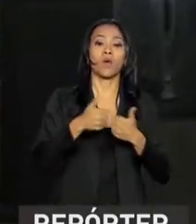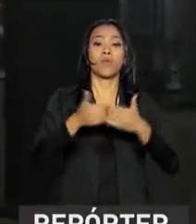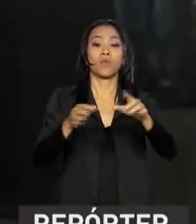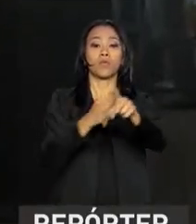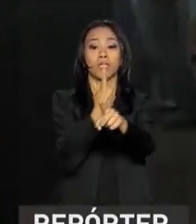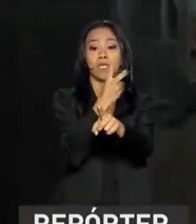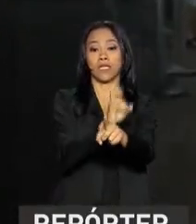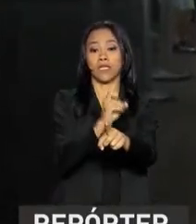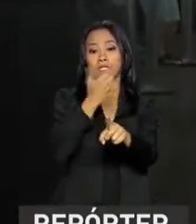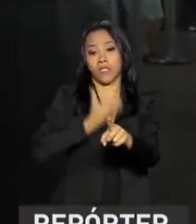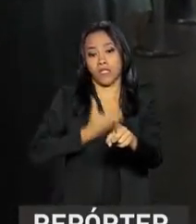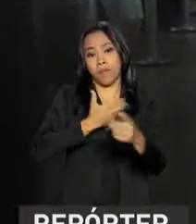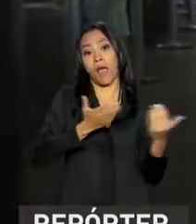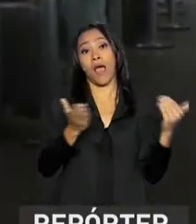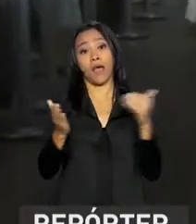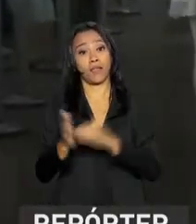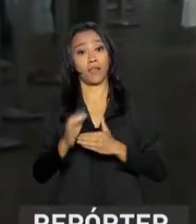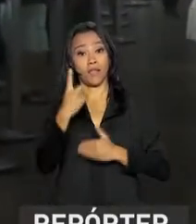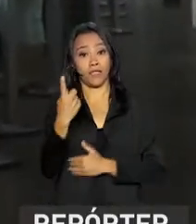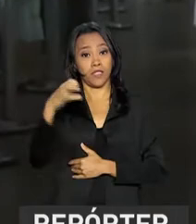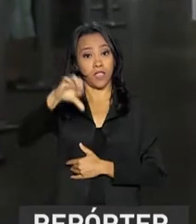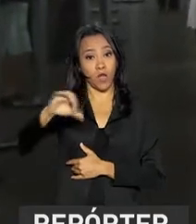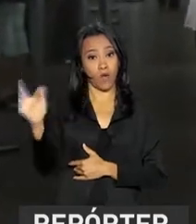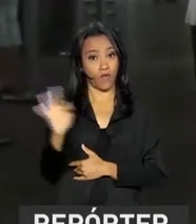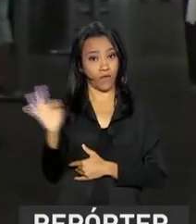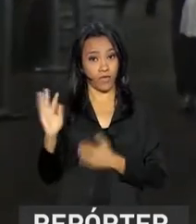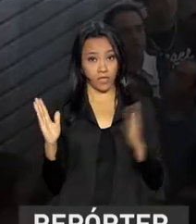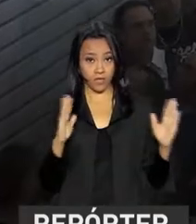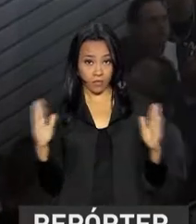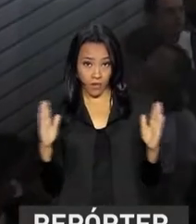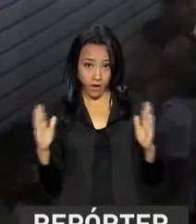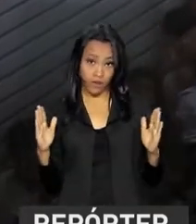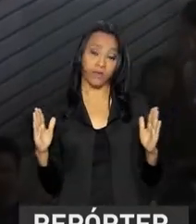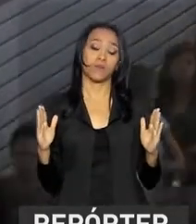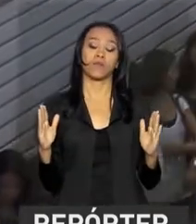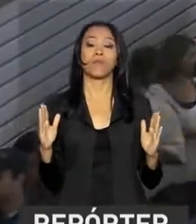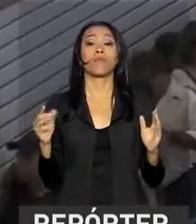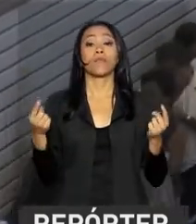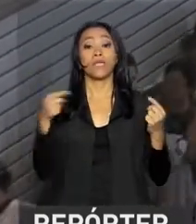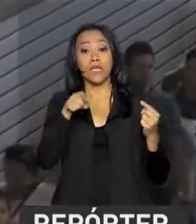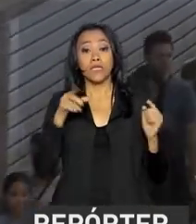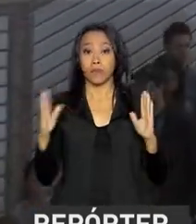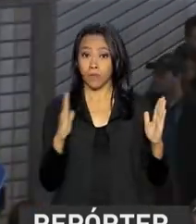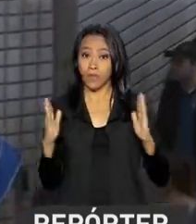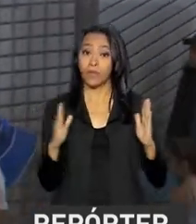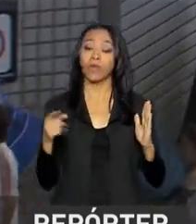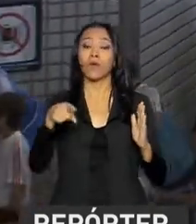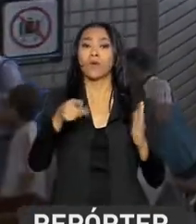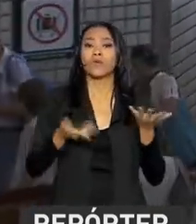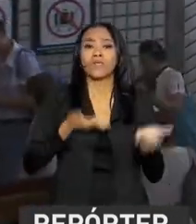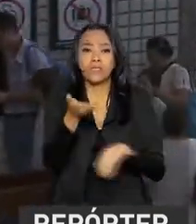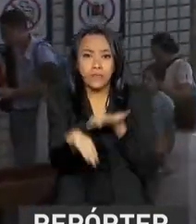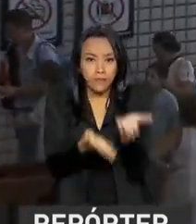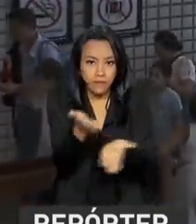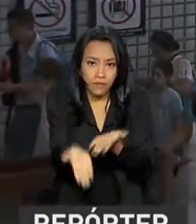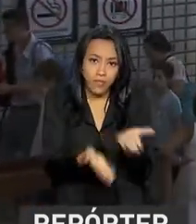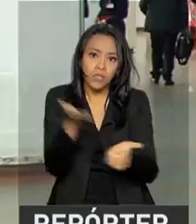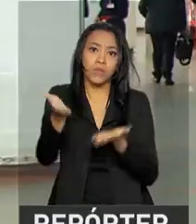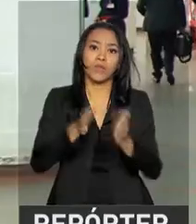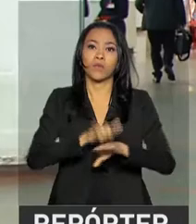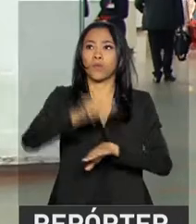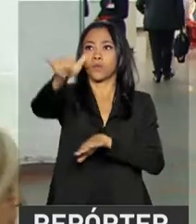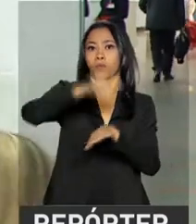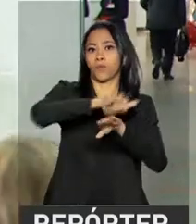e vai até 19 de fevereiro fim de semana depois do carnaval no período os serviços para o atendimento aeroportuário